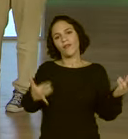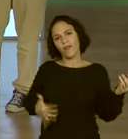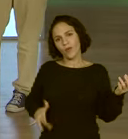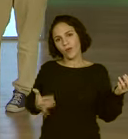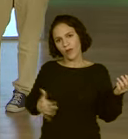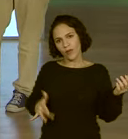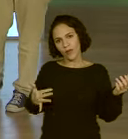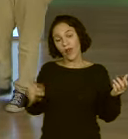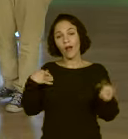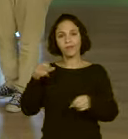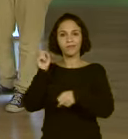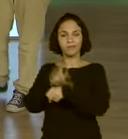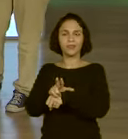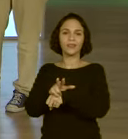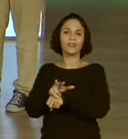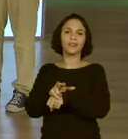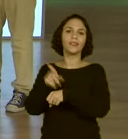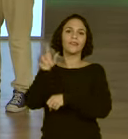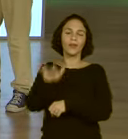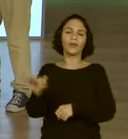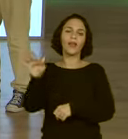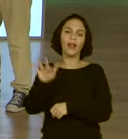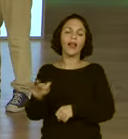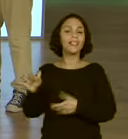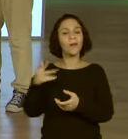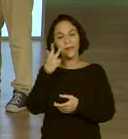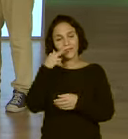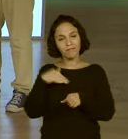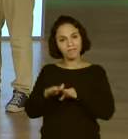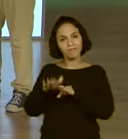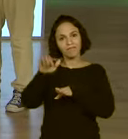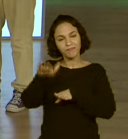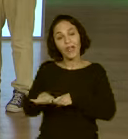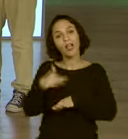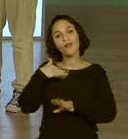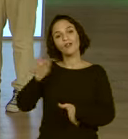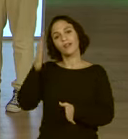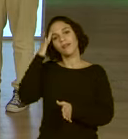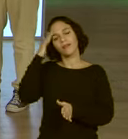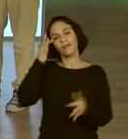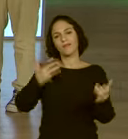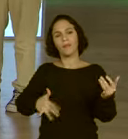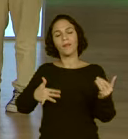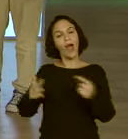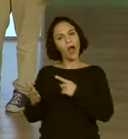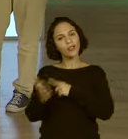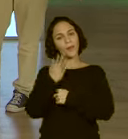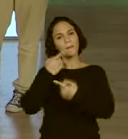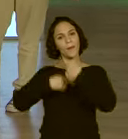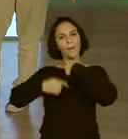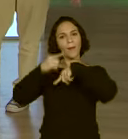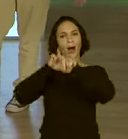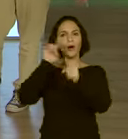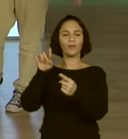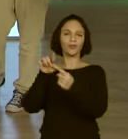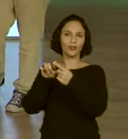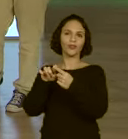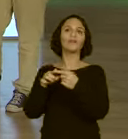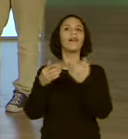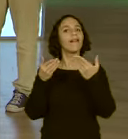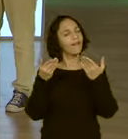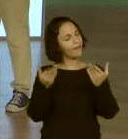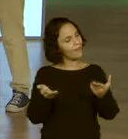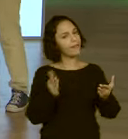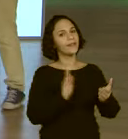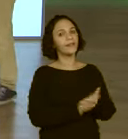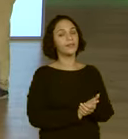quando eu entrei na faculdade. Então, foi o primeiro passo, assim, que me impulsionou a atingir esse objetivo. Exatamente.